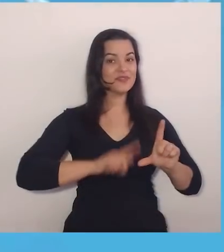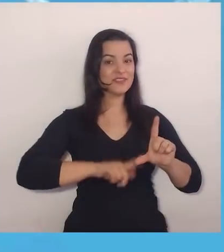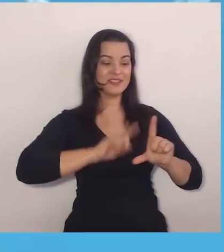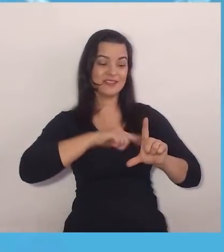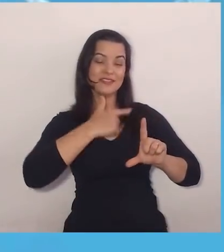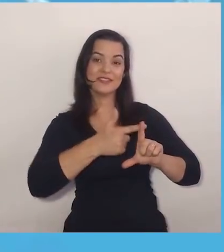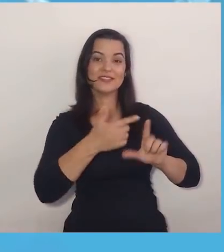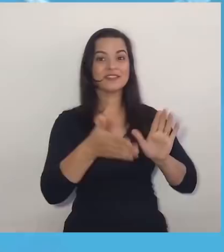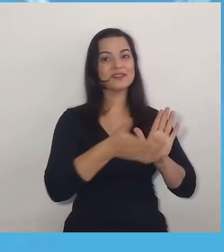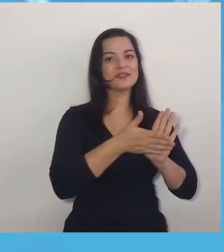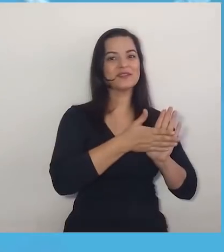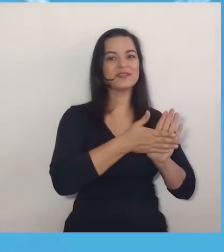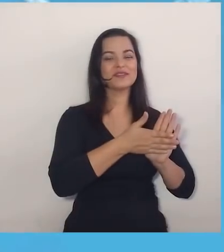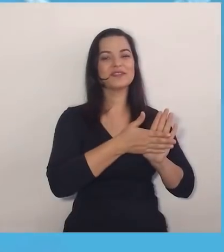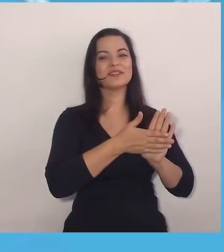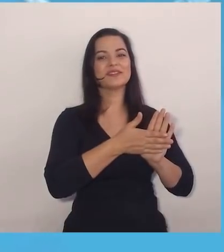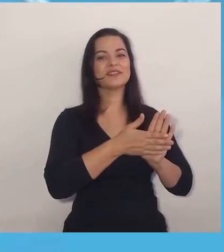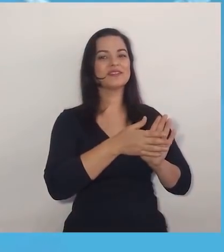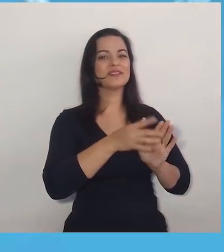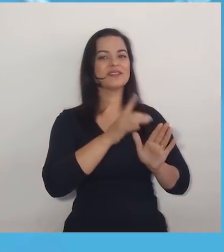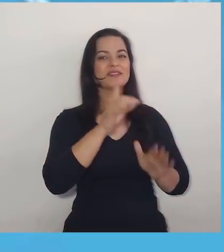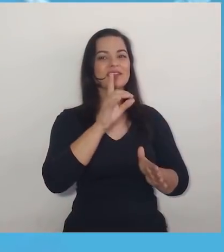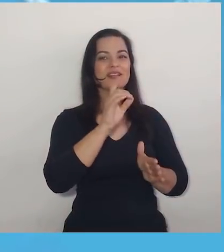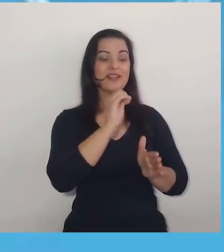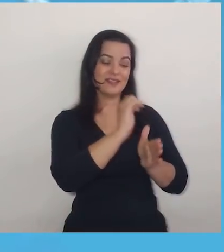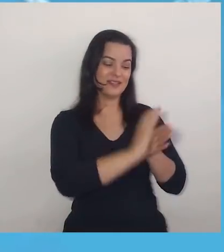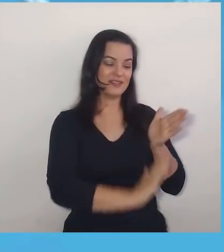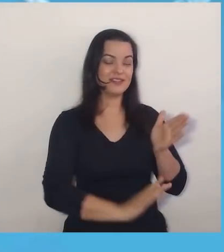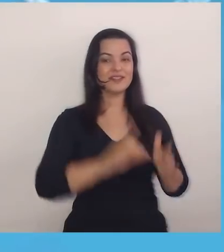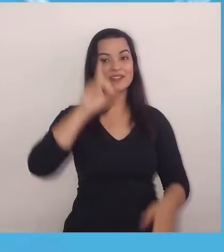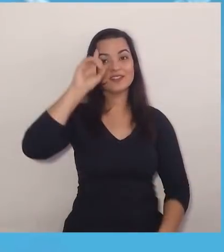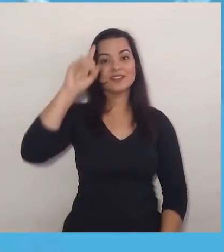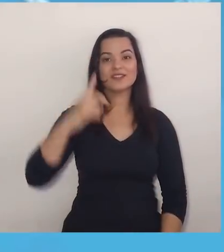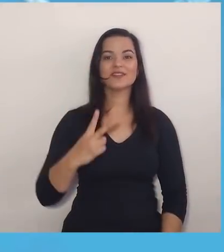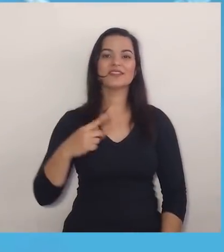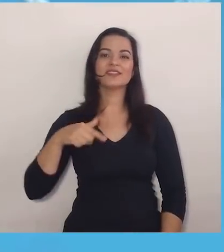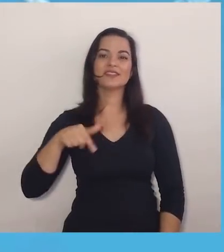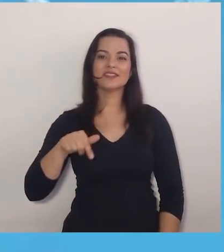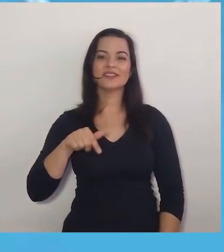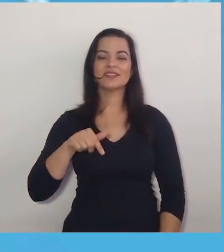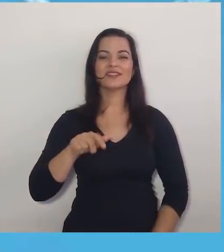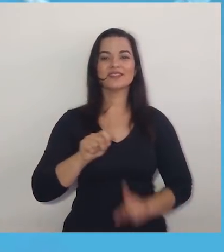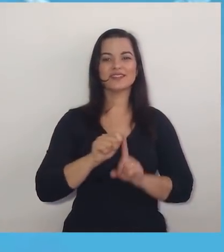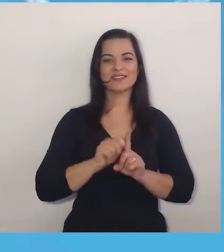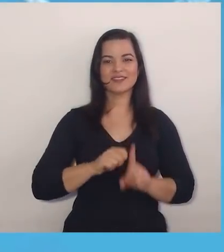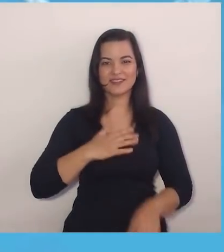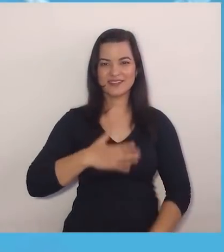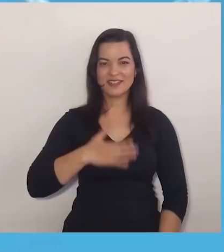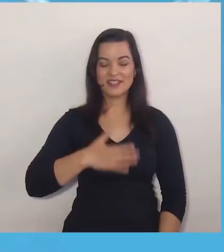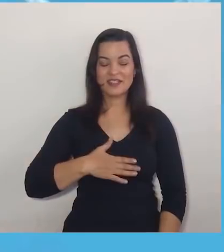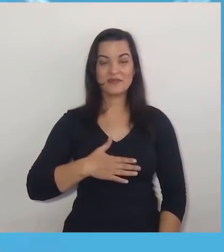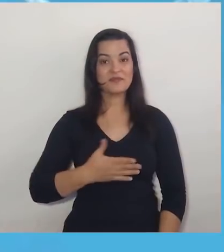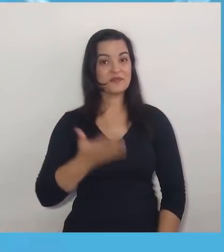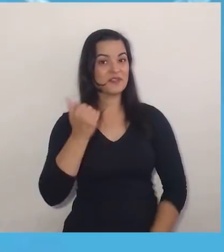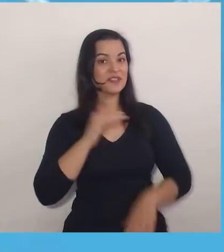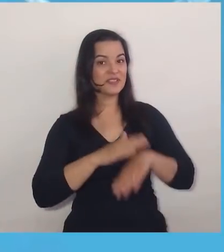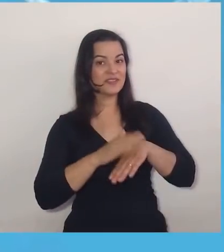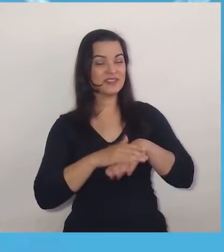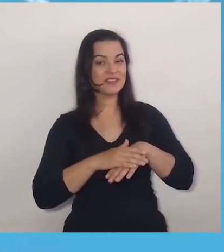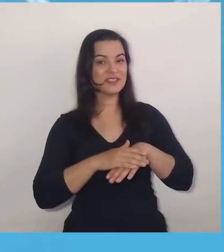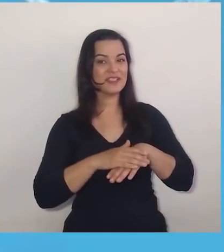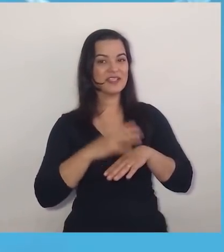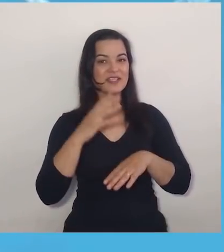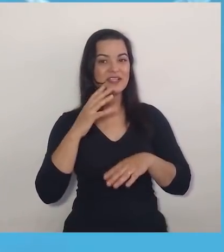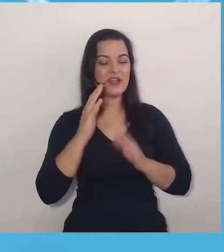Além das letras, proposta do dia, data 27/8, 27 de agosto. Vamos confeccionar a